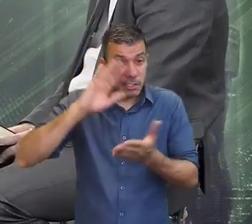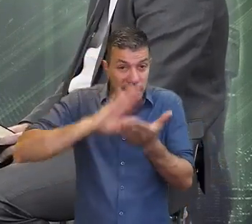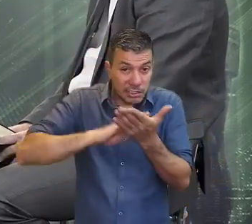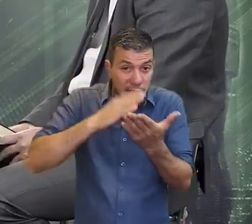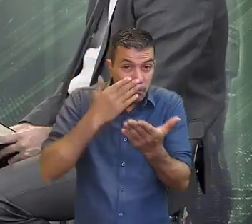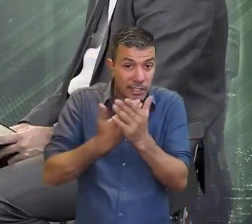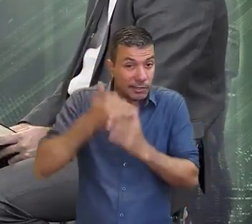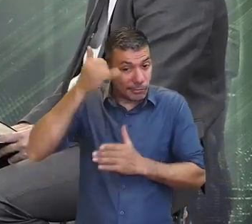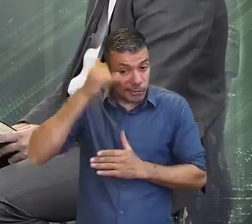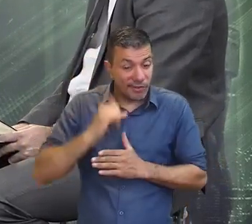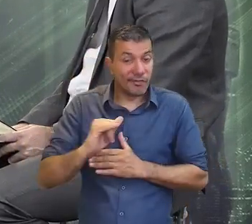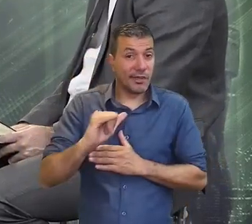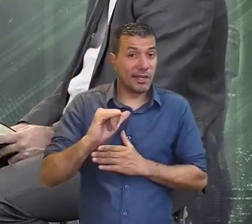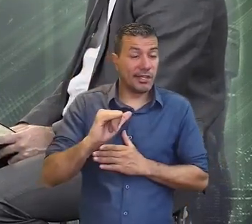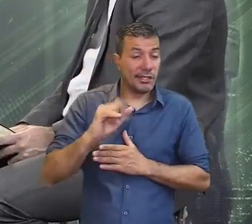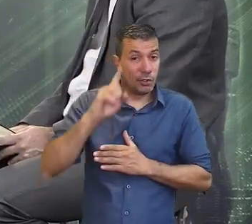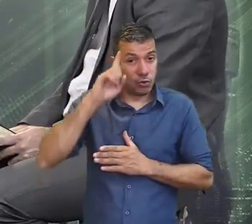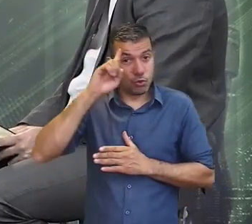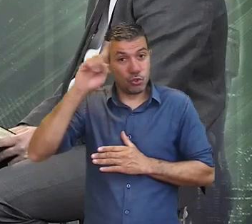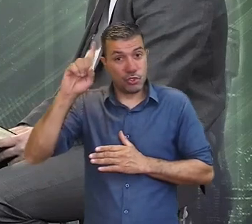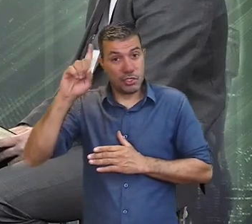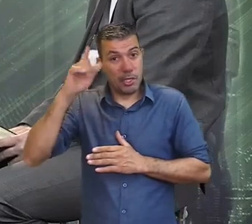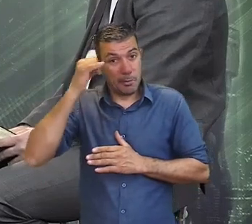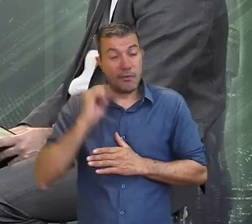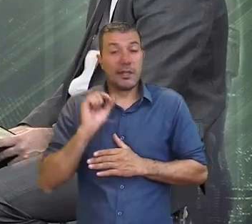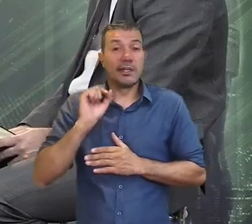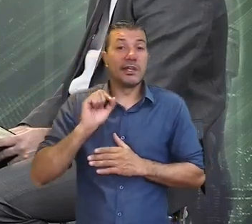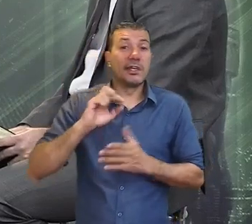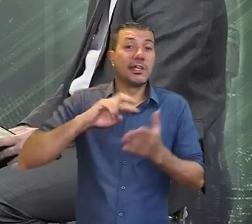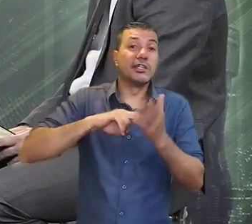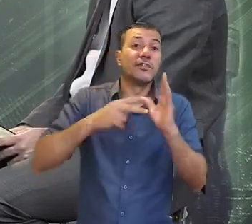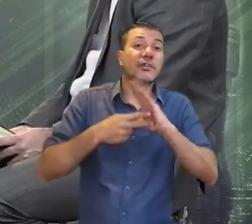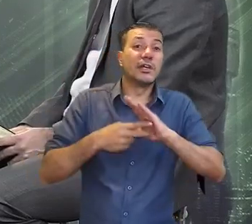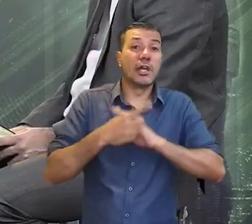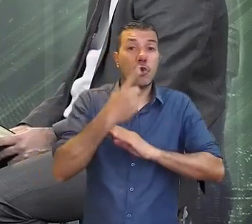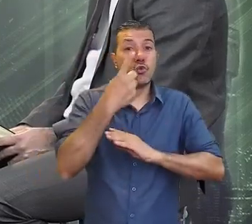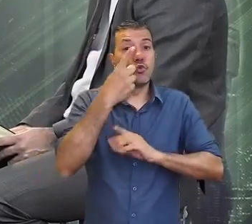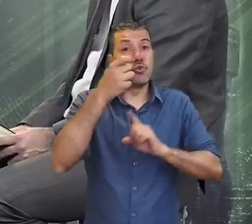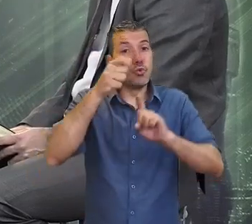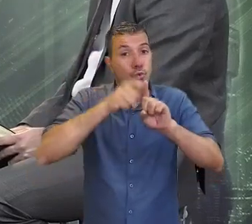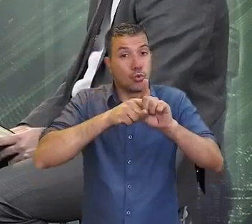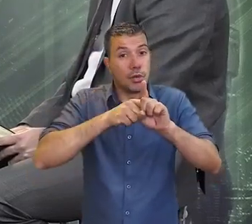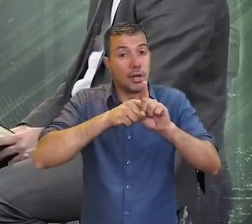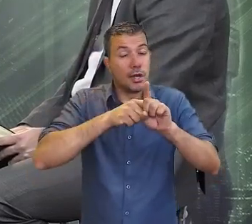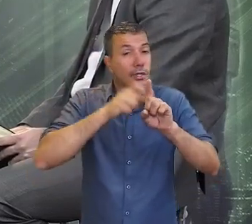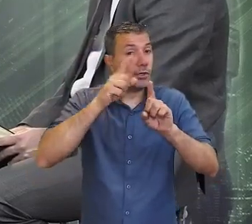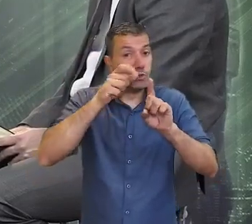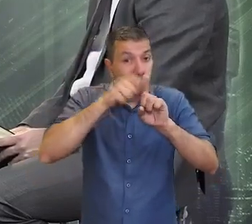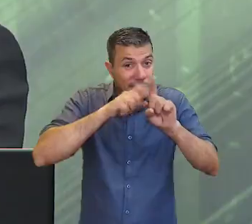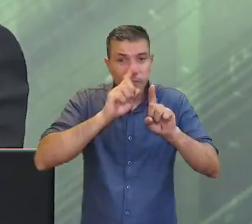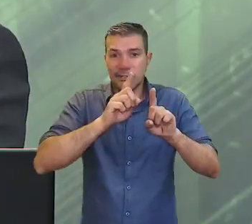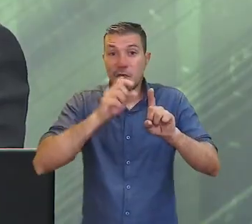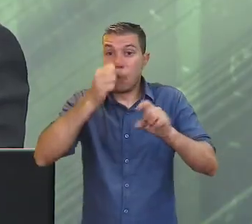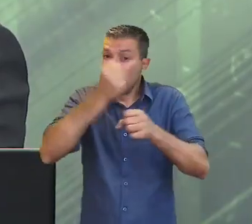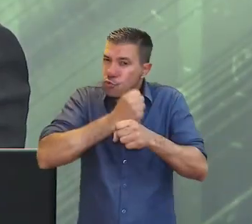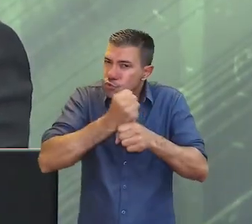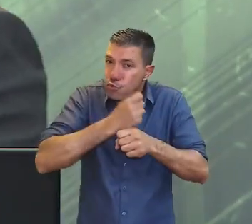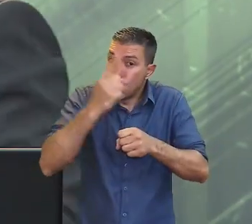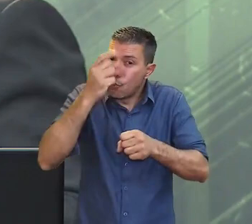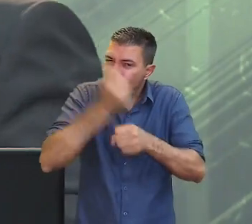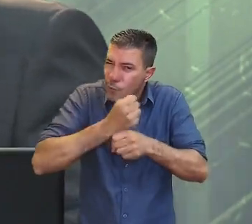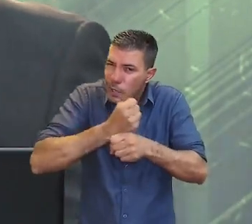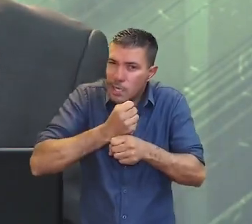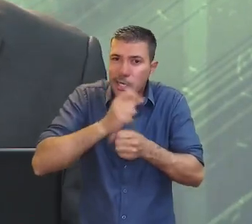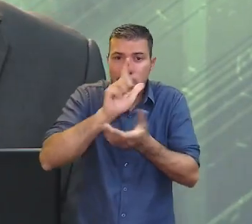ano. Esse princípio ensina que um dia profético equivale a um ano literal. Assim como é um período 24 horas literais,